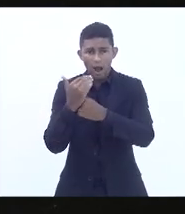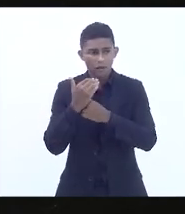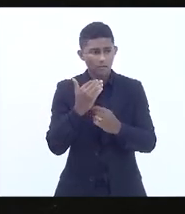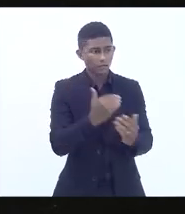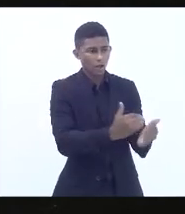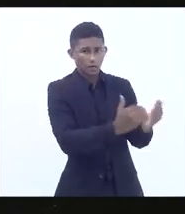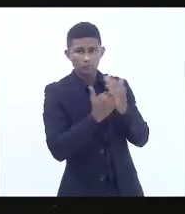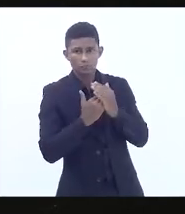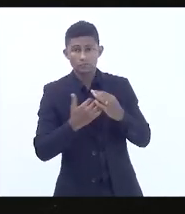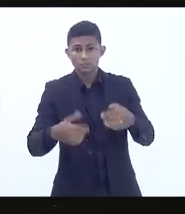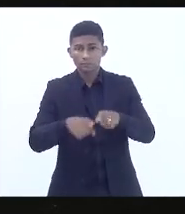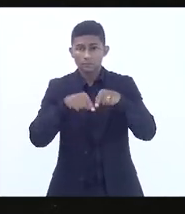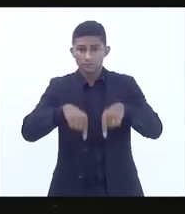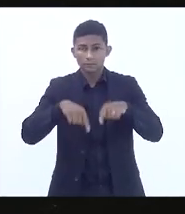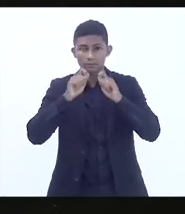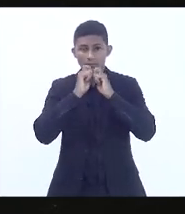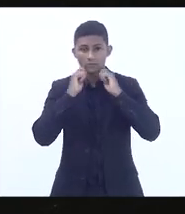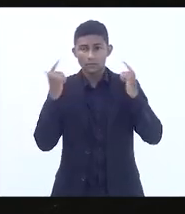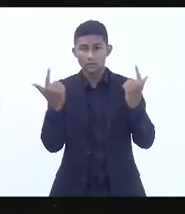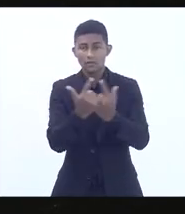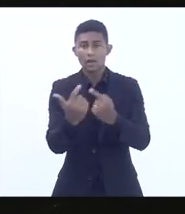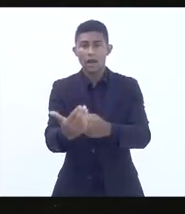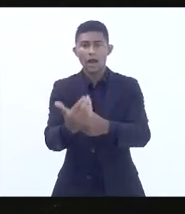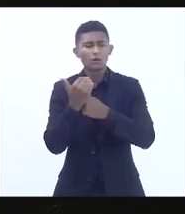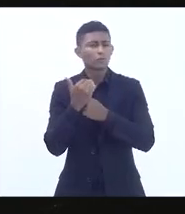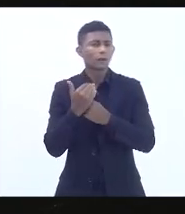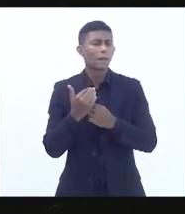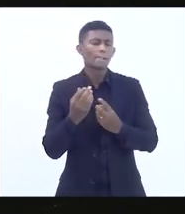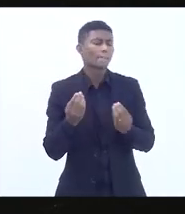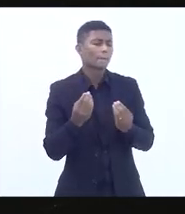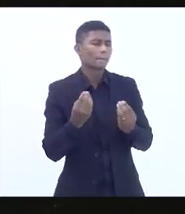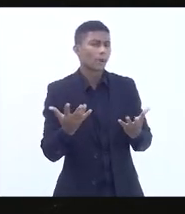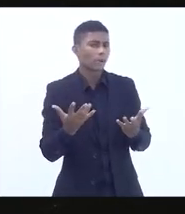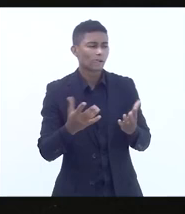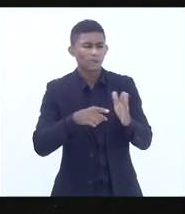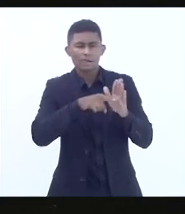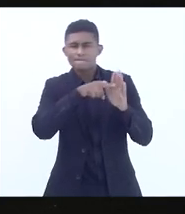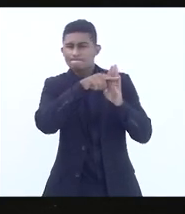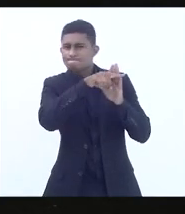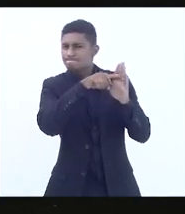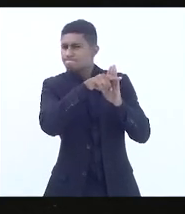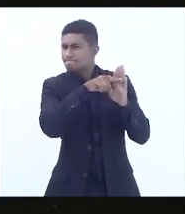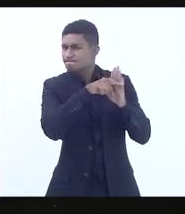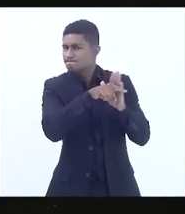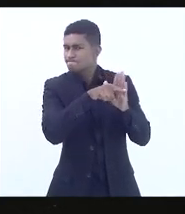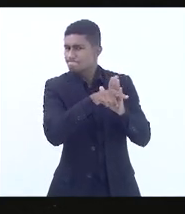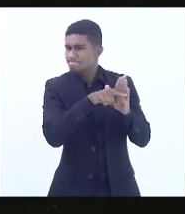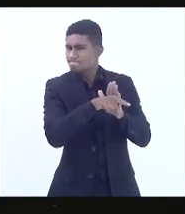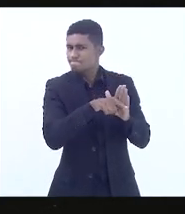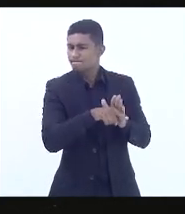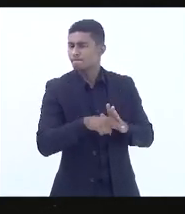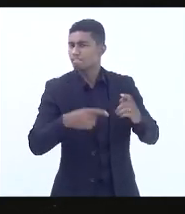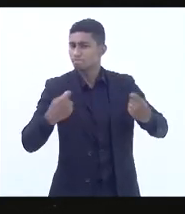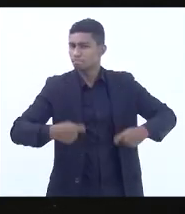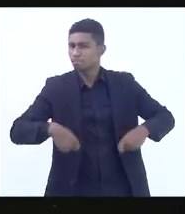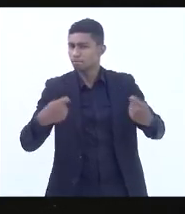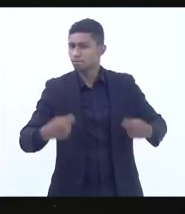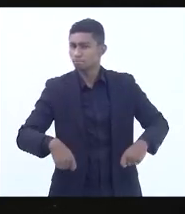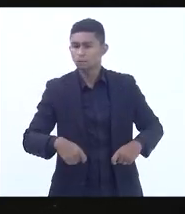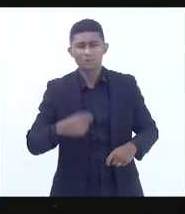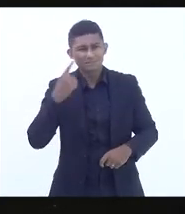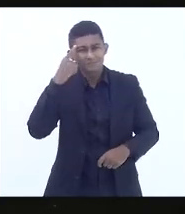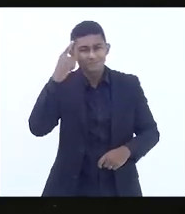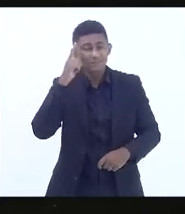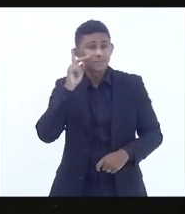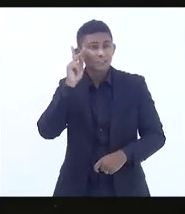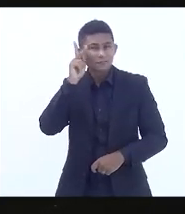casa para que seja investigado esses casos contra esse vereador